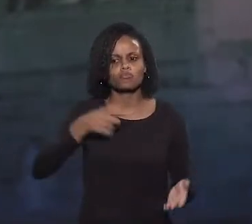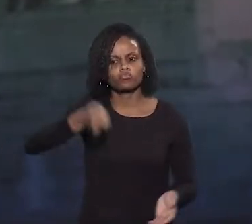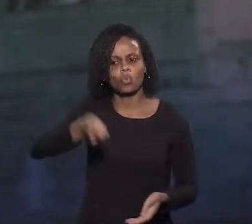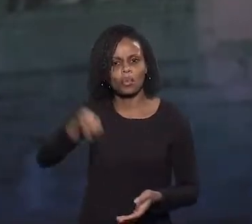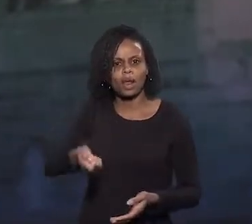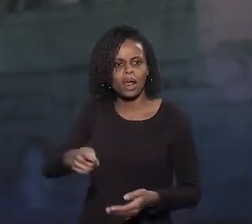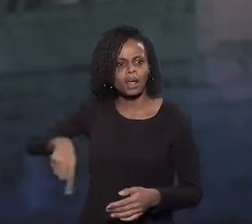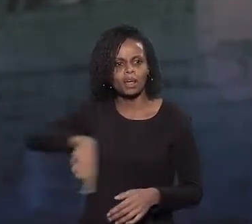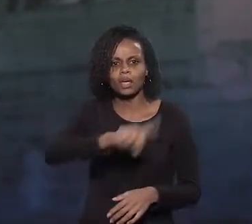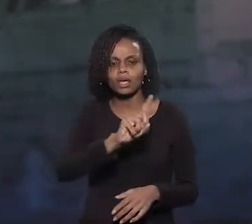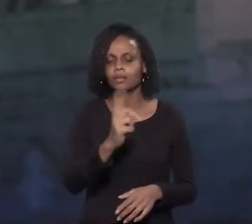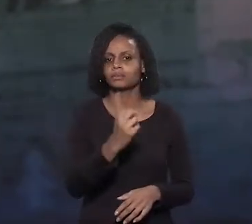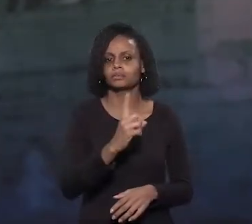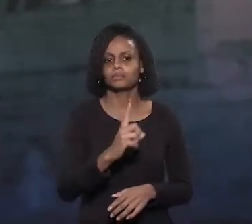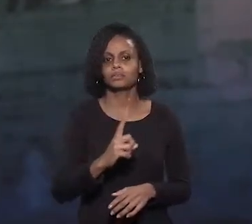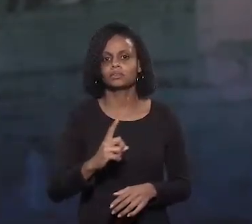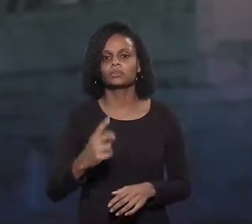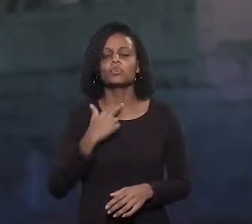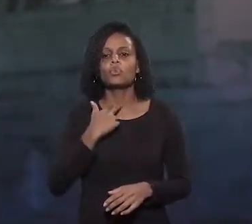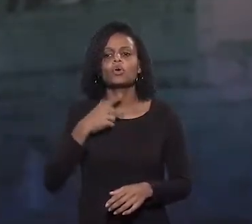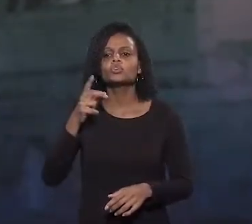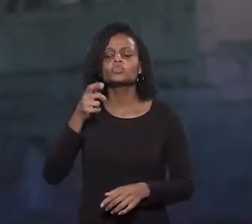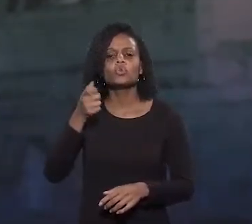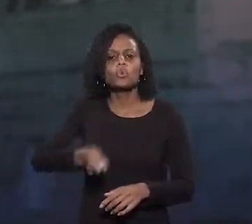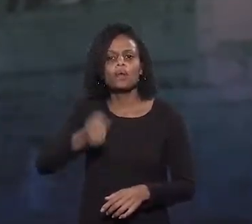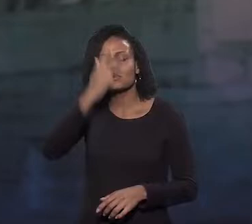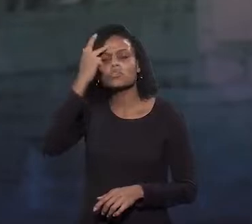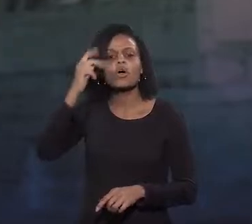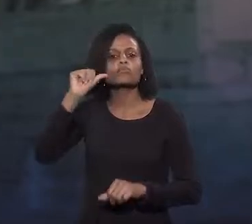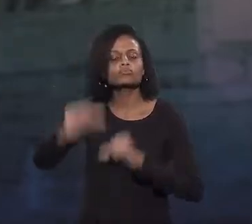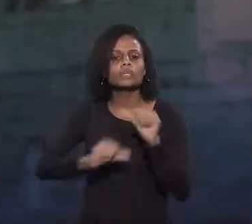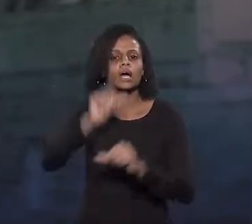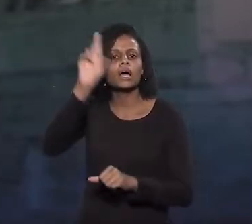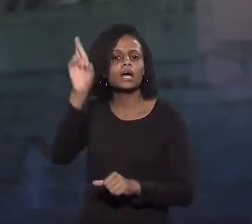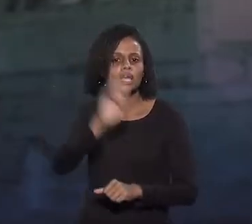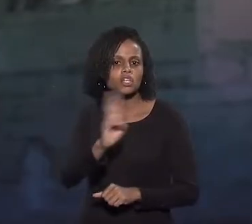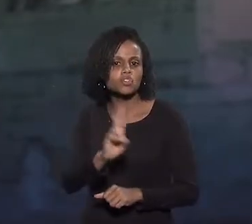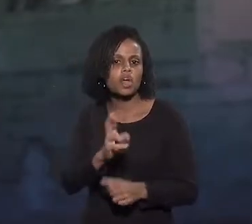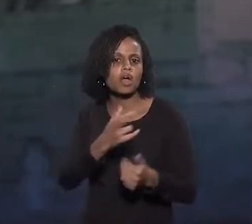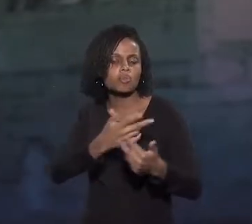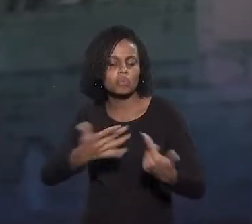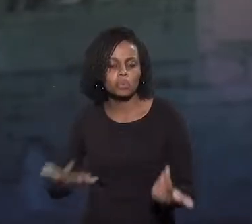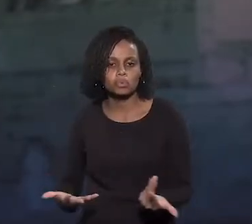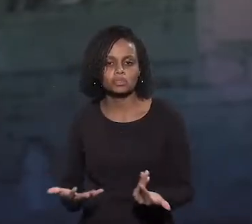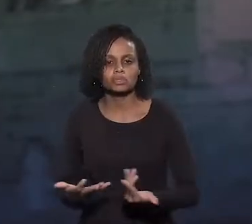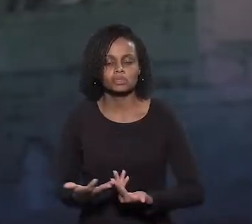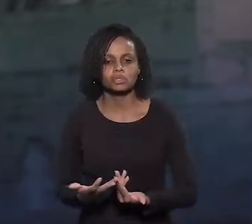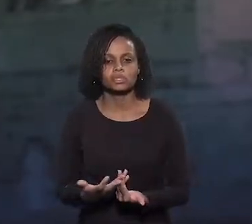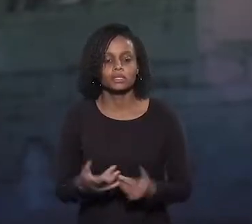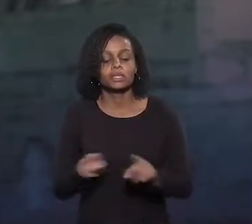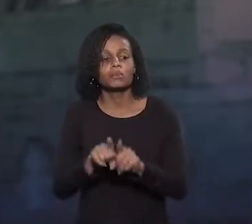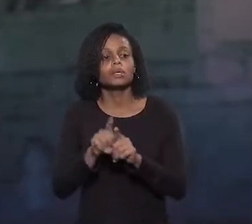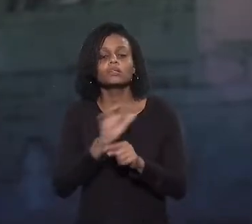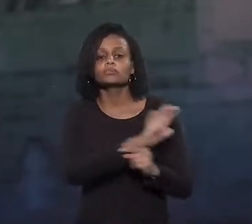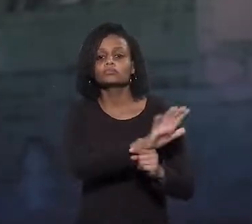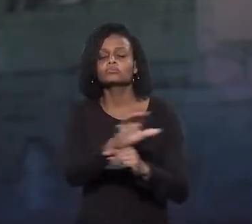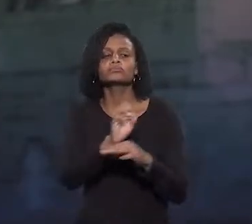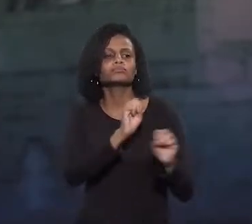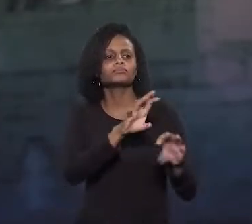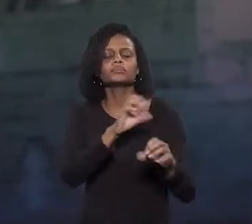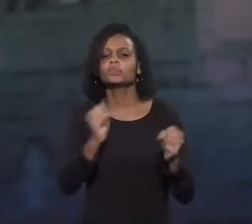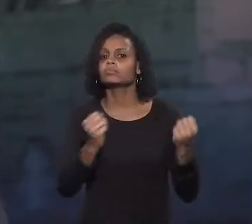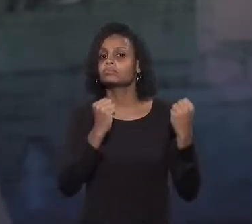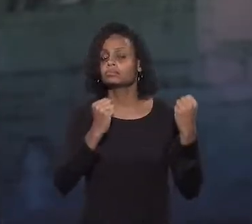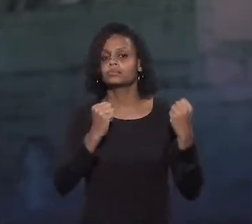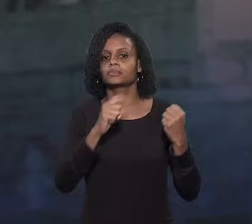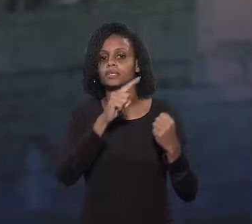ajuda. Ninguém vai obrigar ninguém a mudar de religião, a mudar a sua... E empoderá-las como